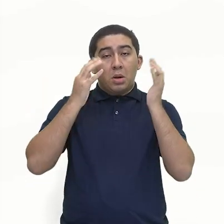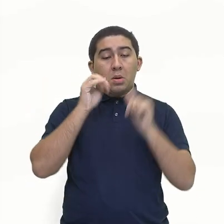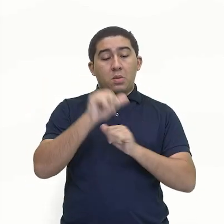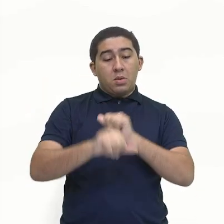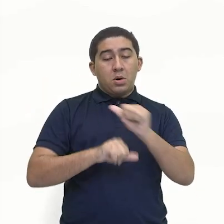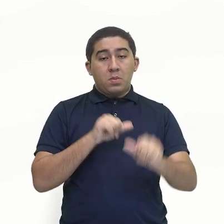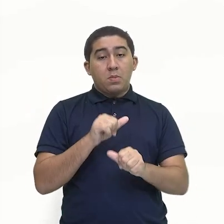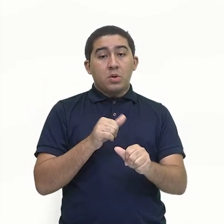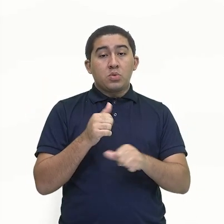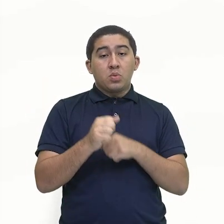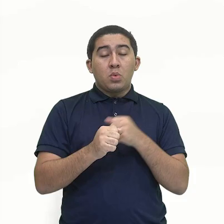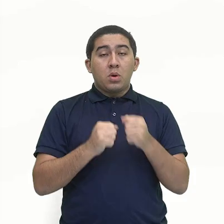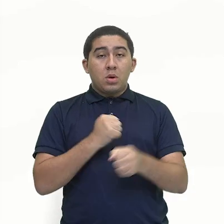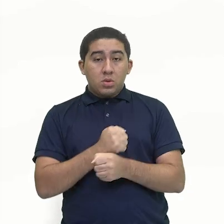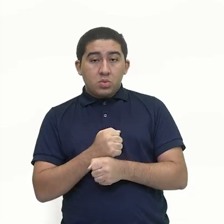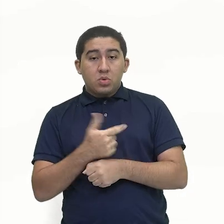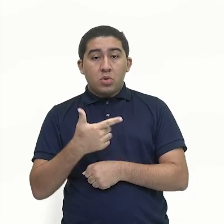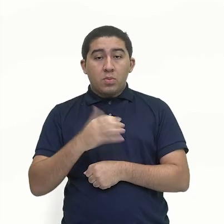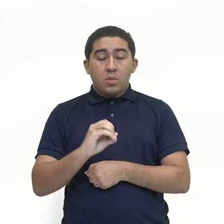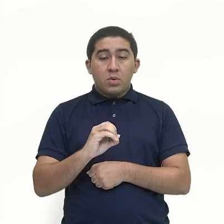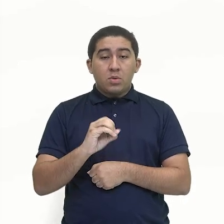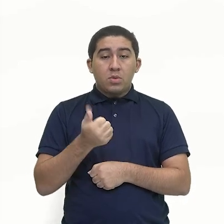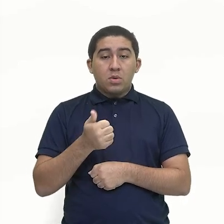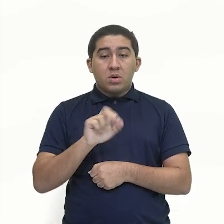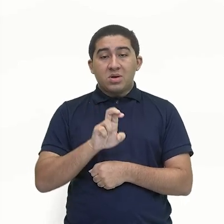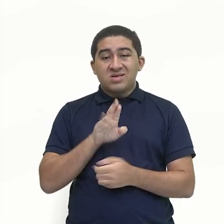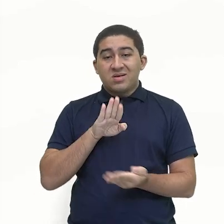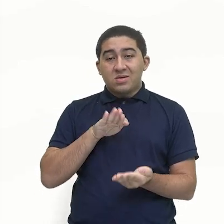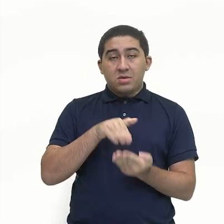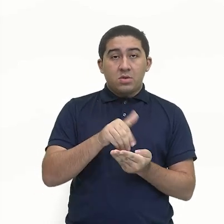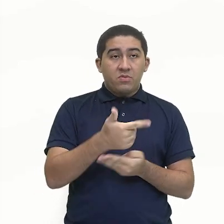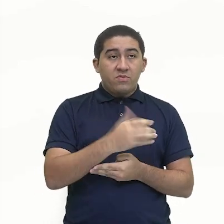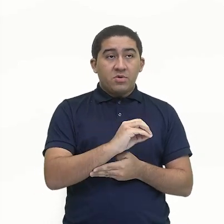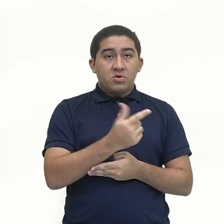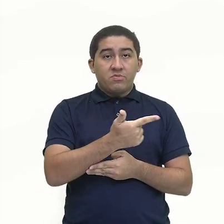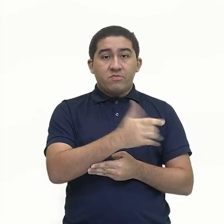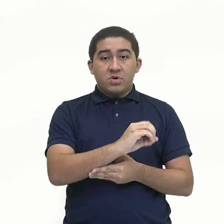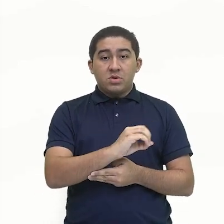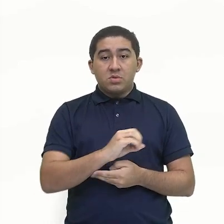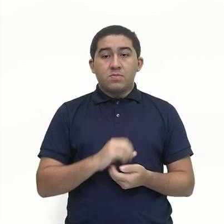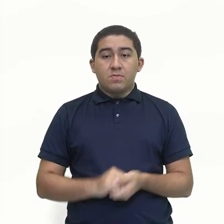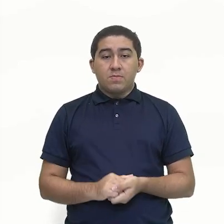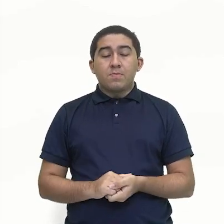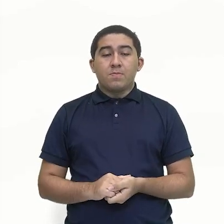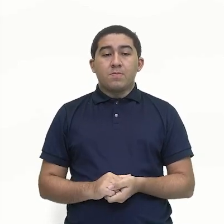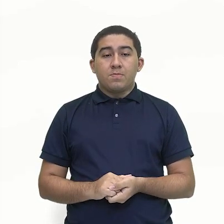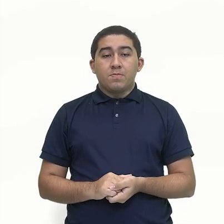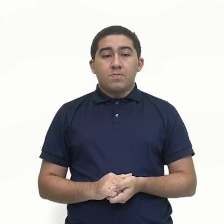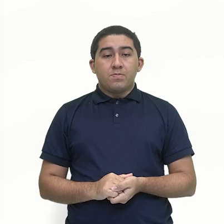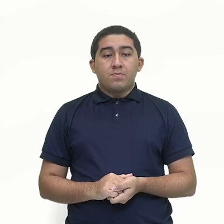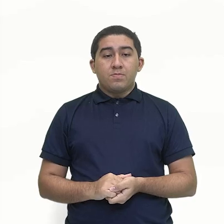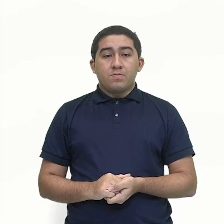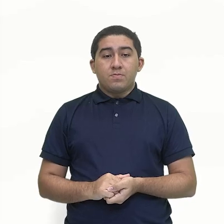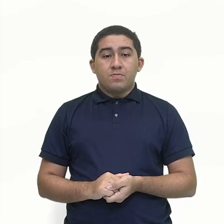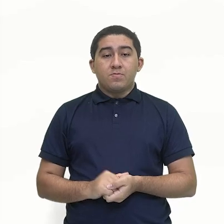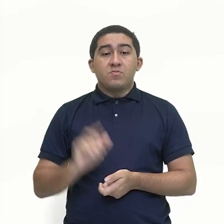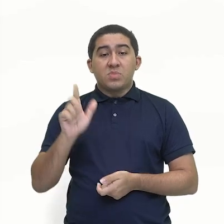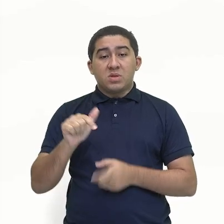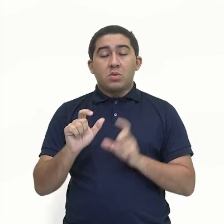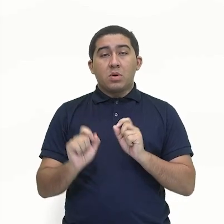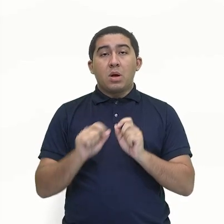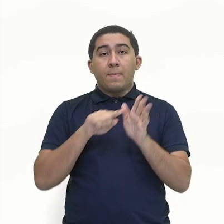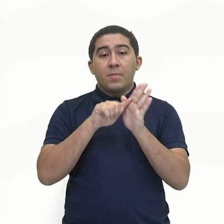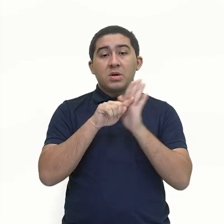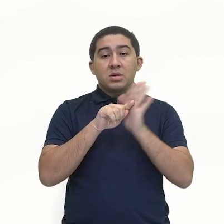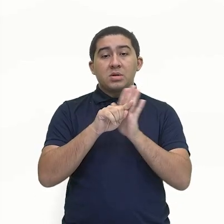a 2020. Então, é esse período aqui, ó, range. Esse período de 2015 a 2020. This will